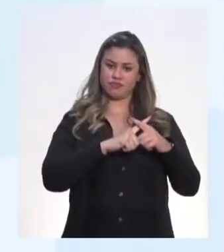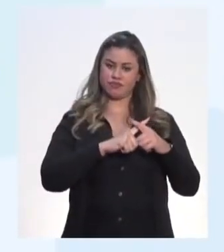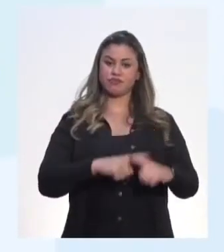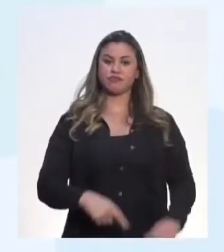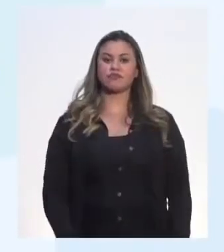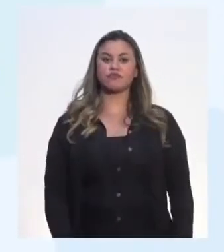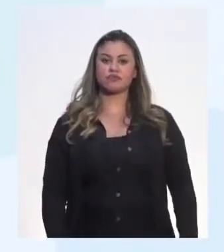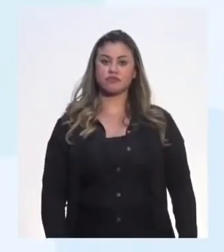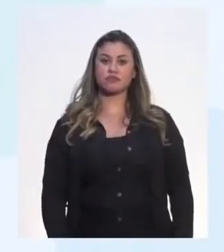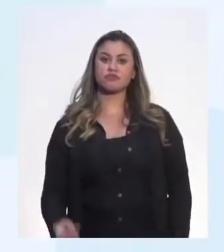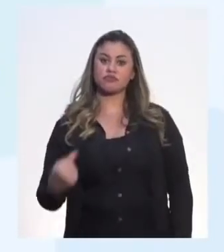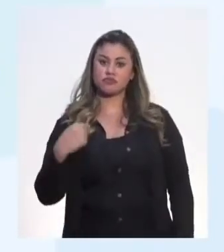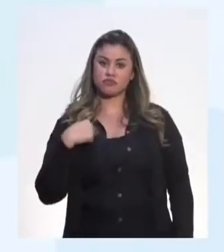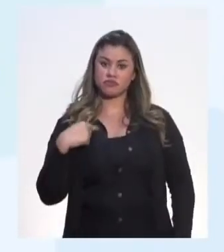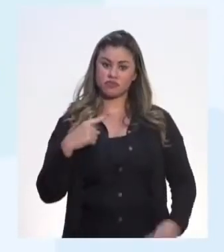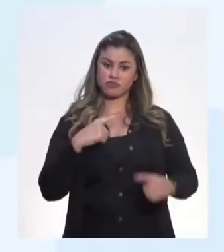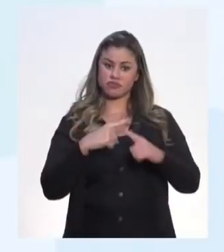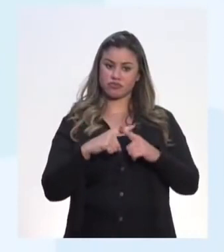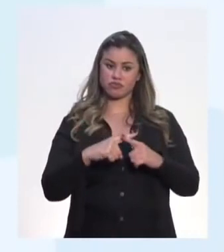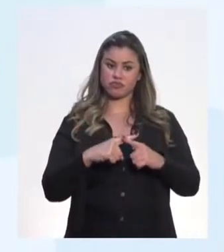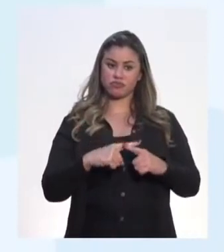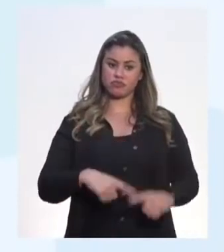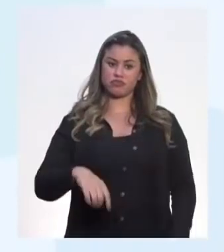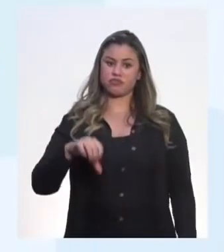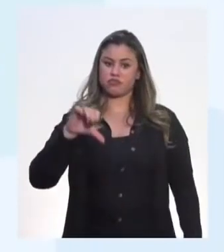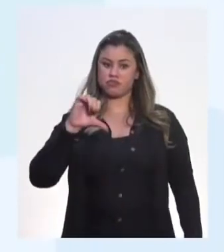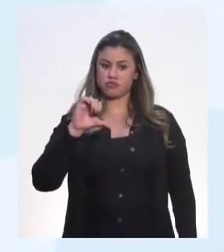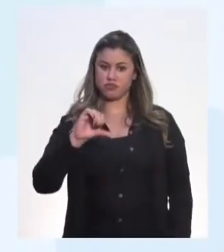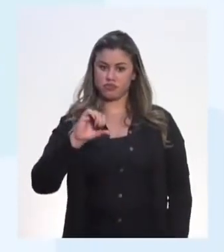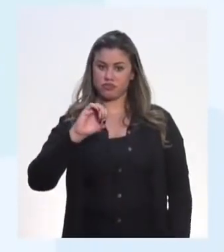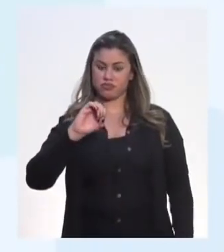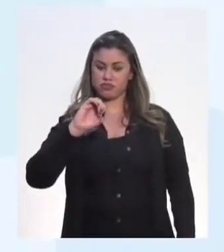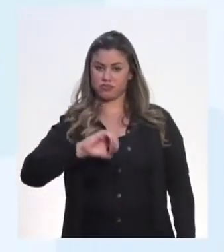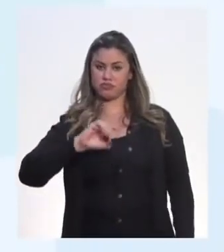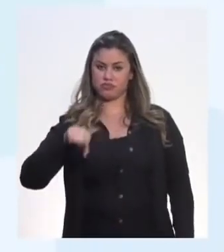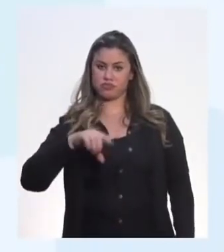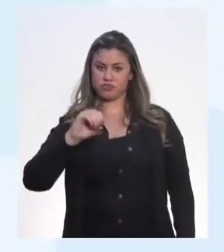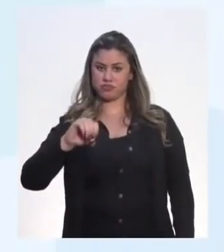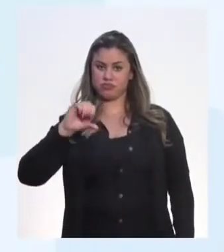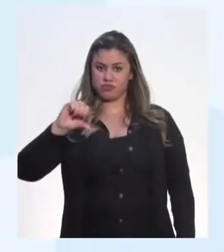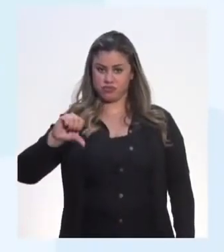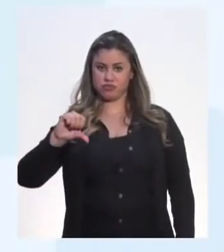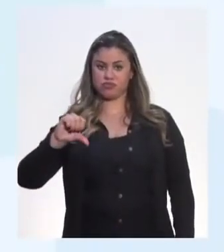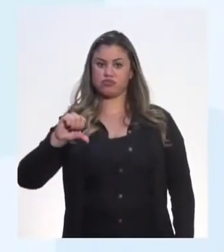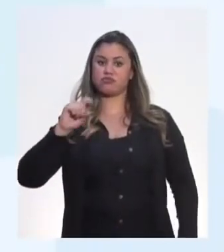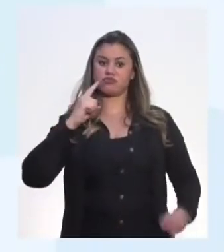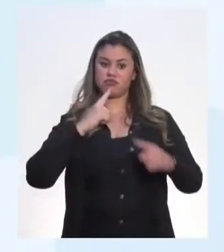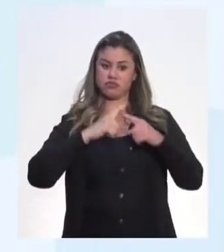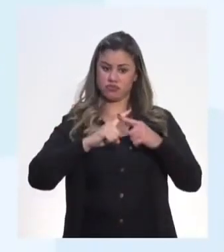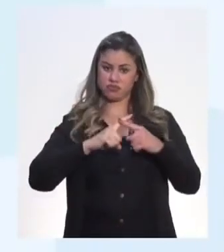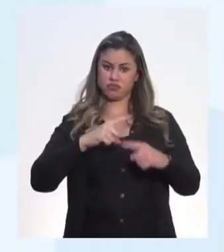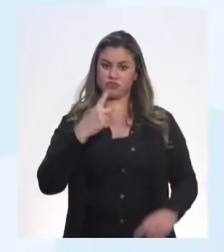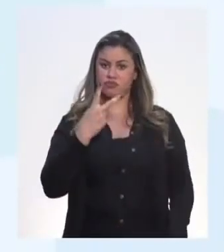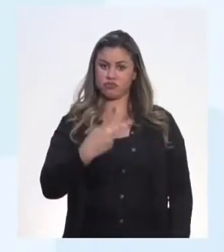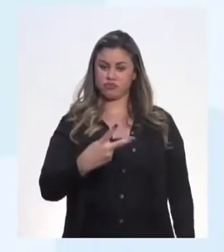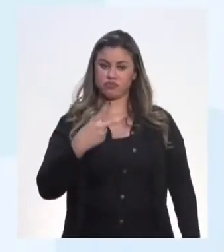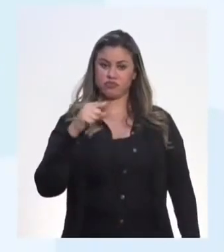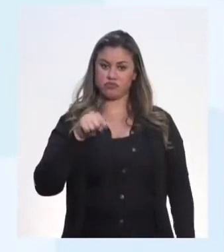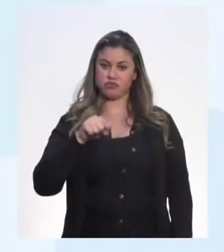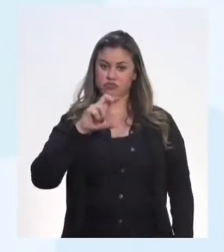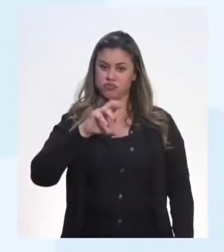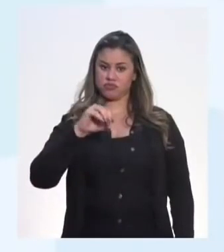então eu vou multiplicar e os nove porcento que é o 0,09